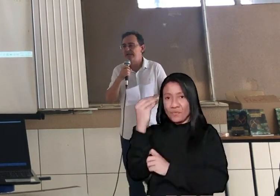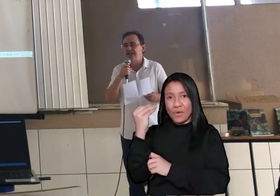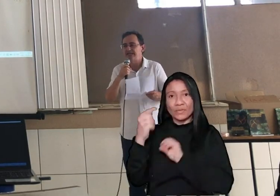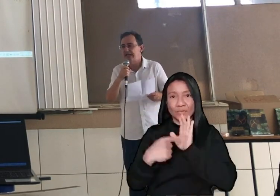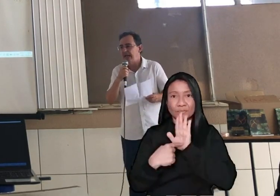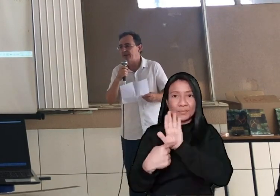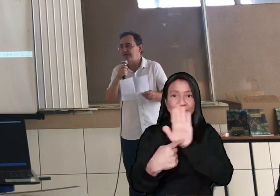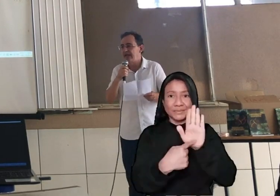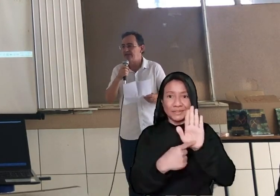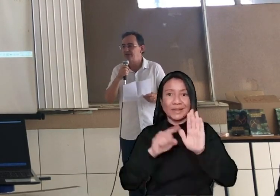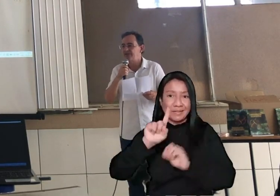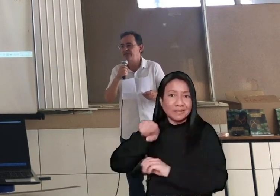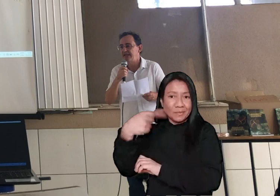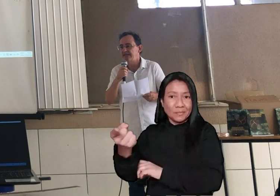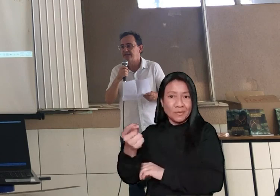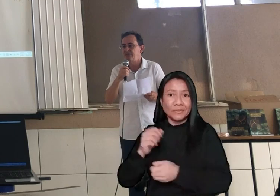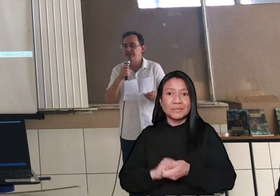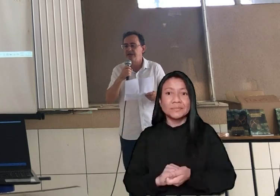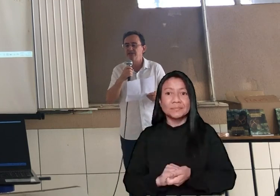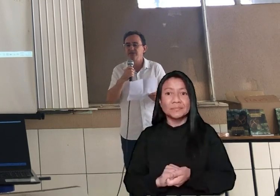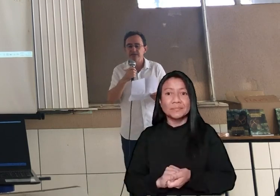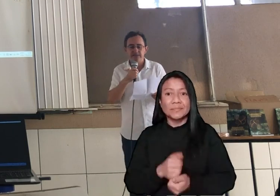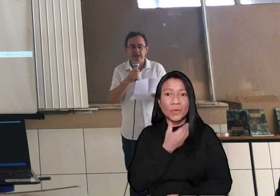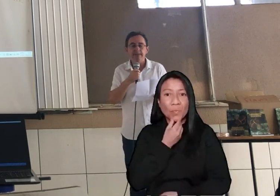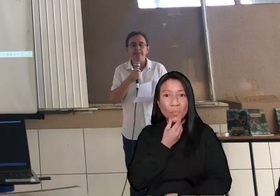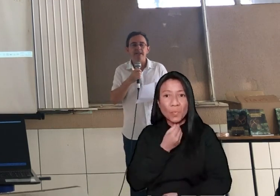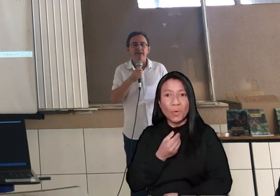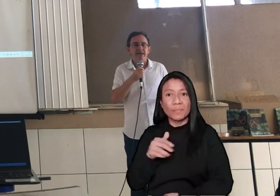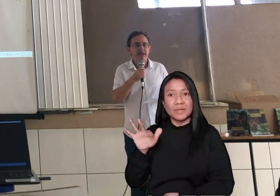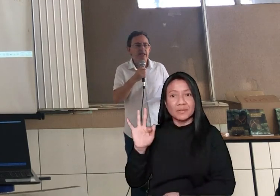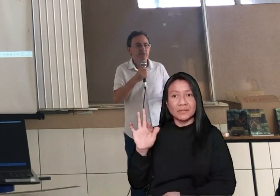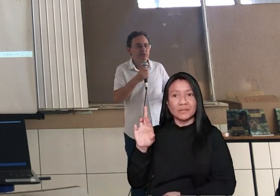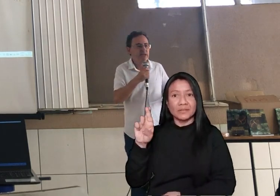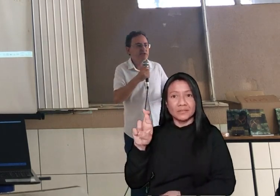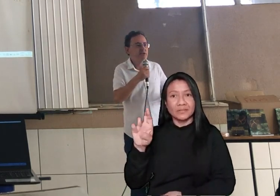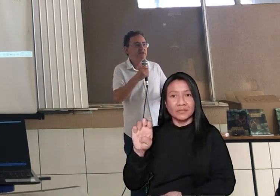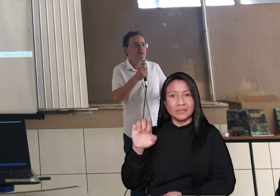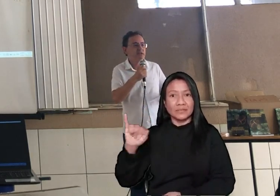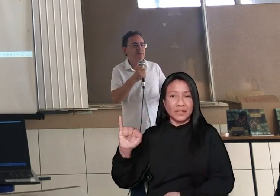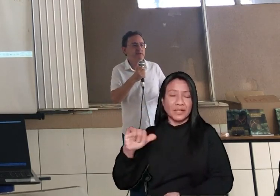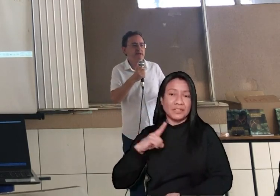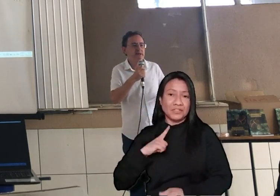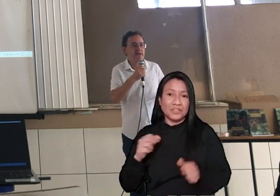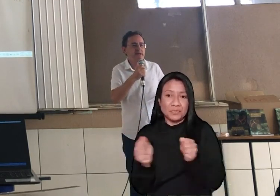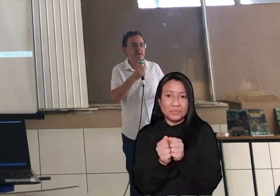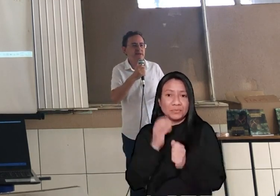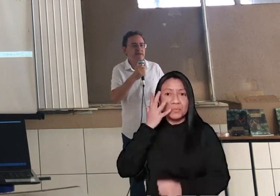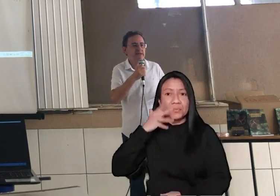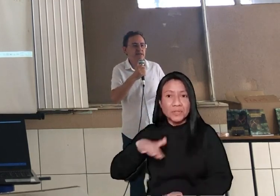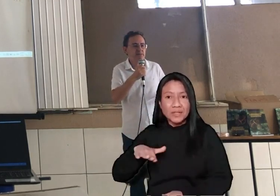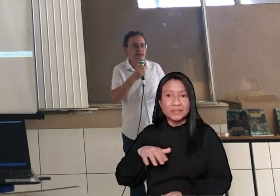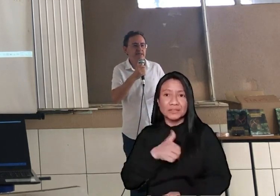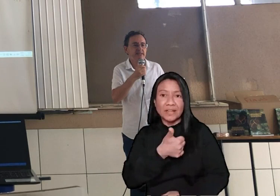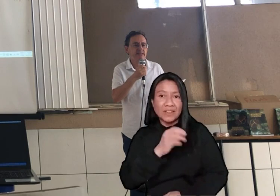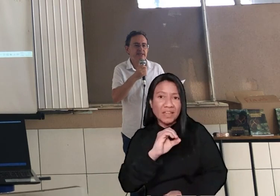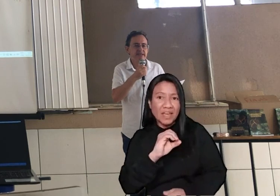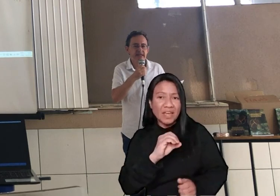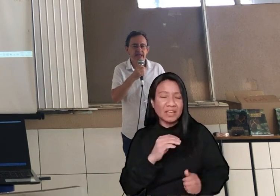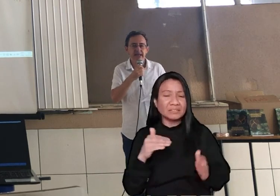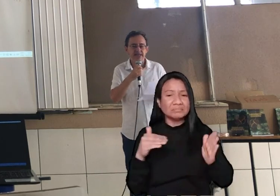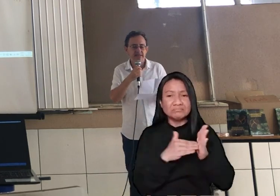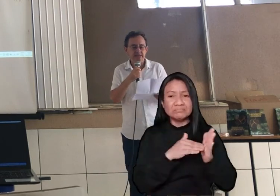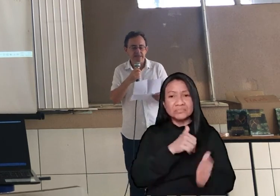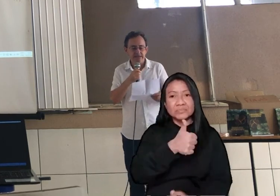com crianças da época, 10, 12, 13, 14 anos. Tá? Ele era muito criativo então, nas missas,